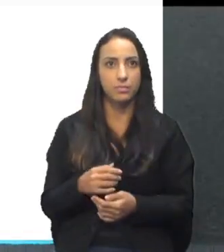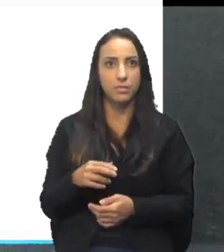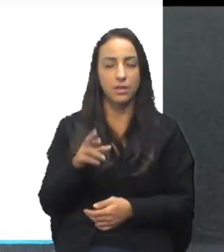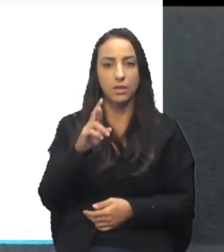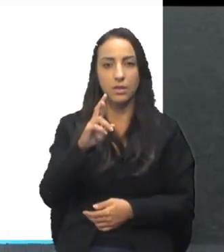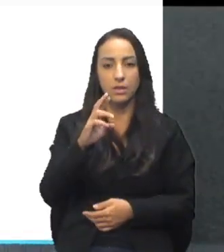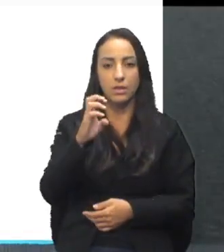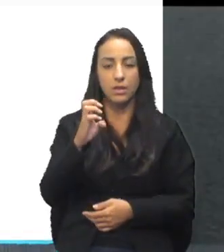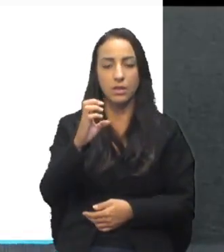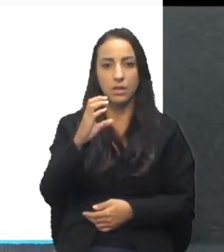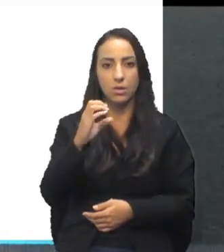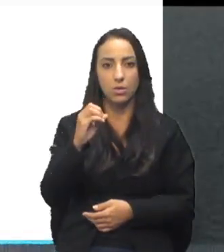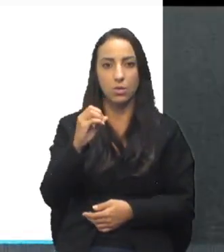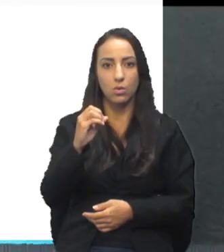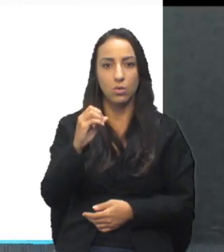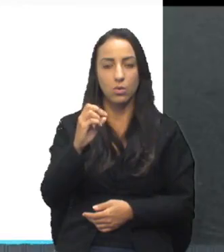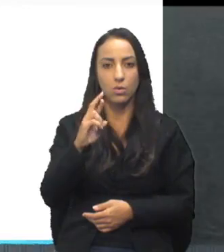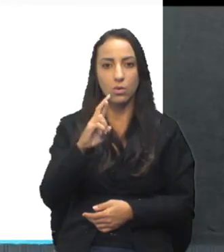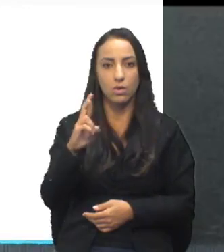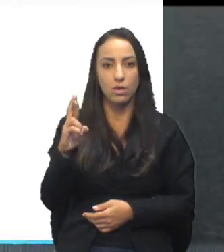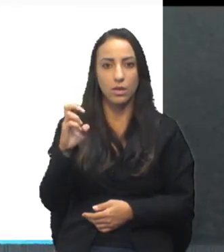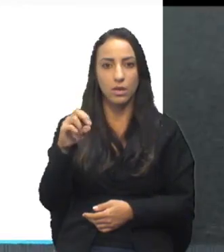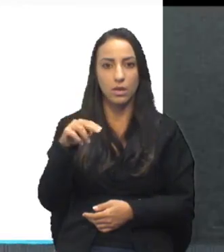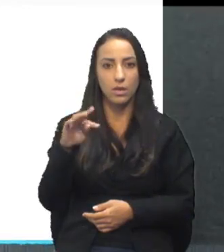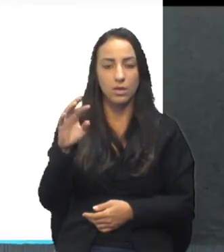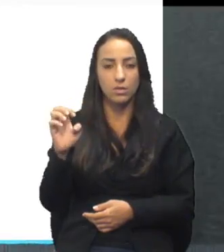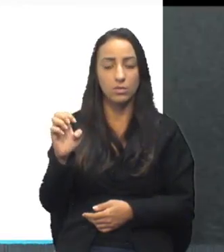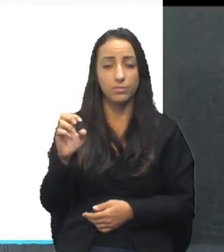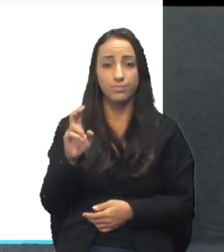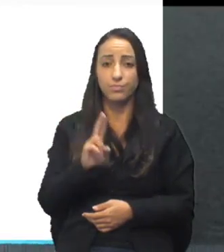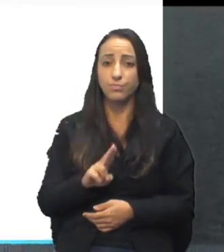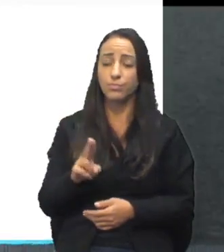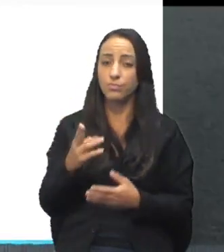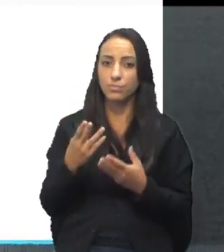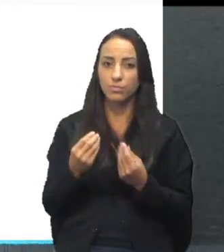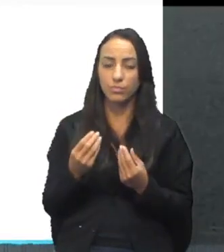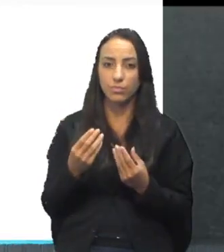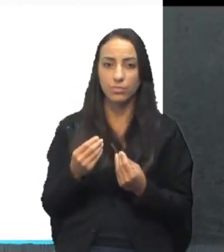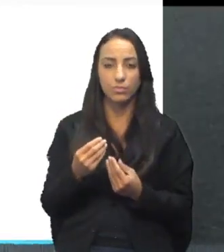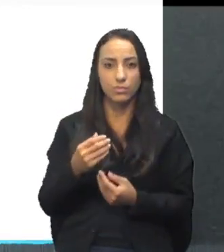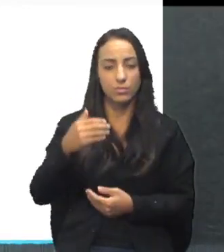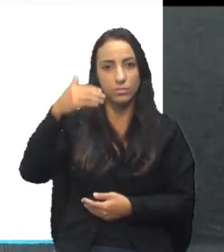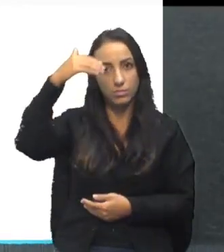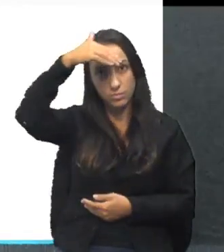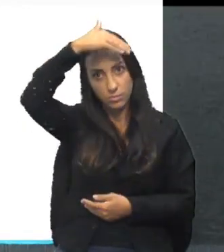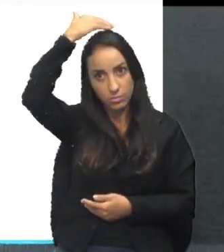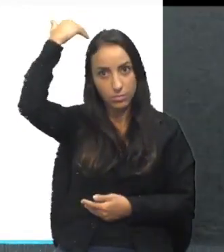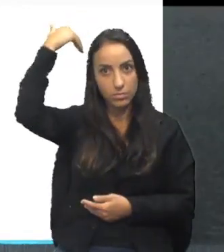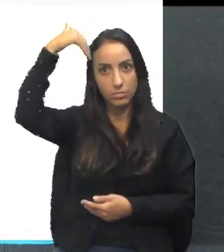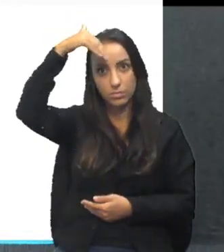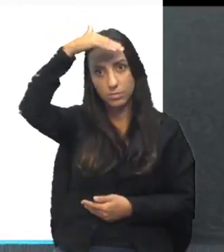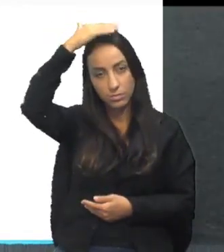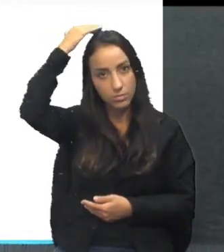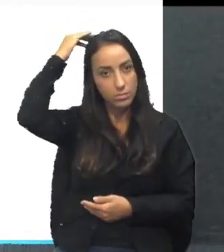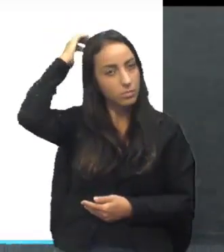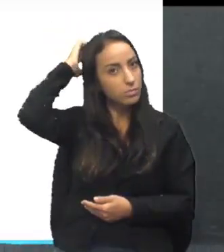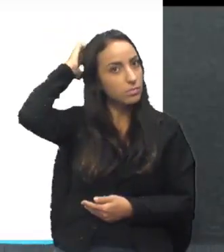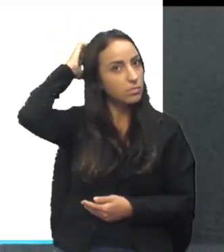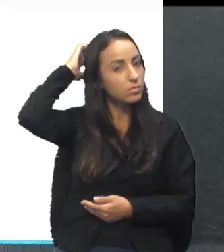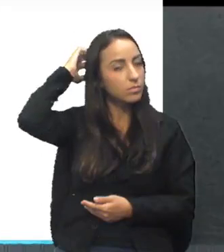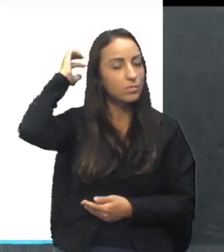Temos a bandagem recorrente, muito utilizada para cobrir partes